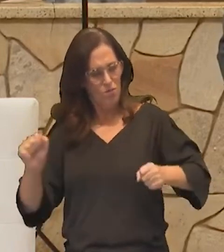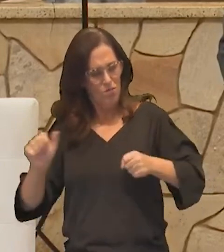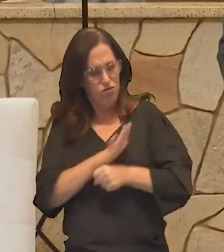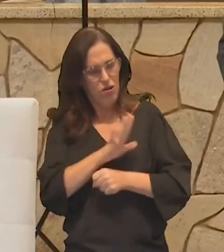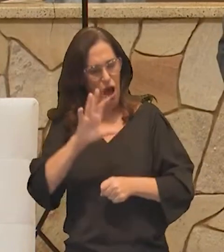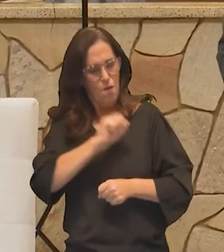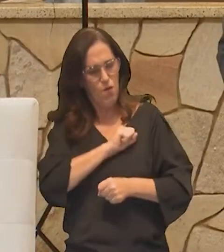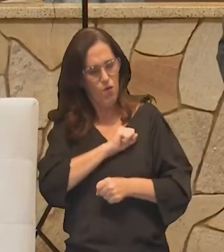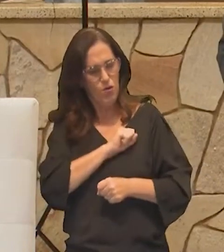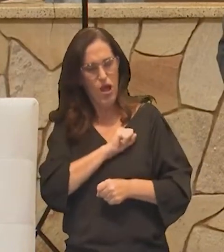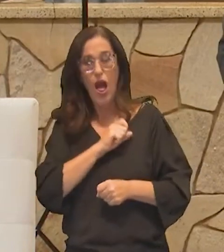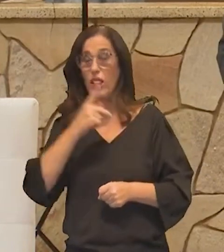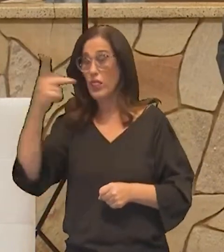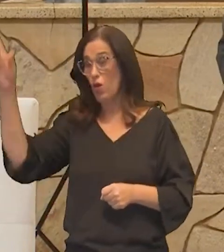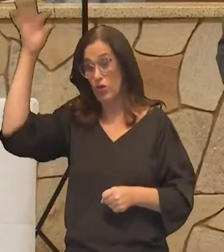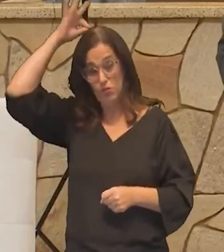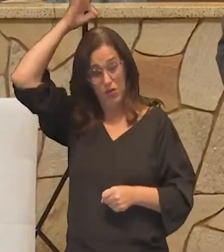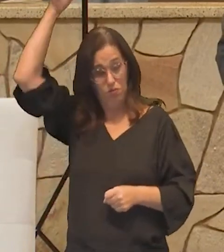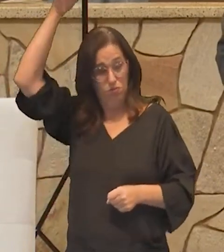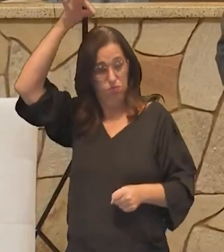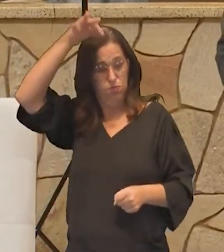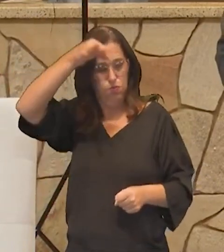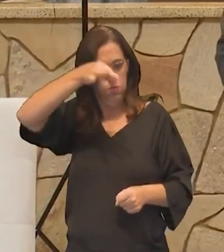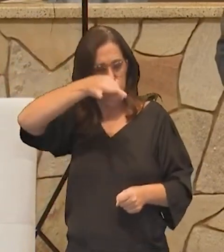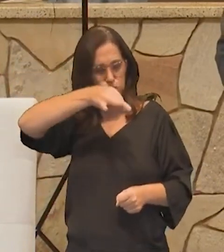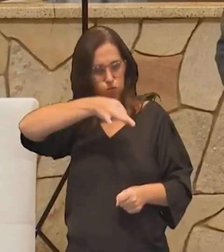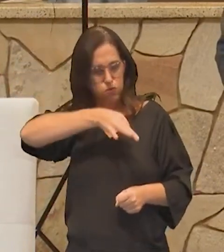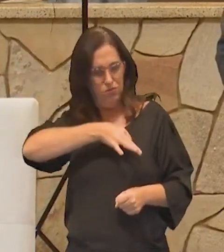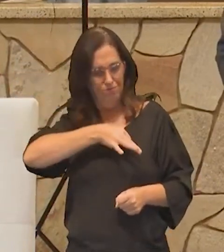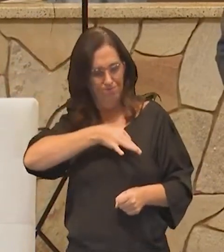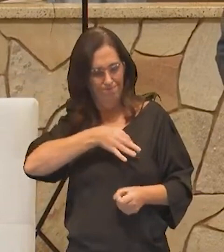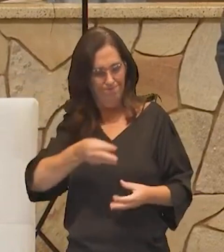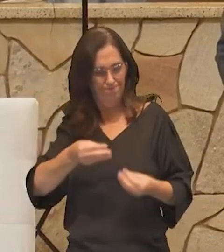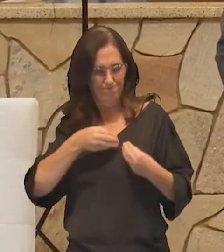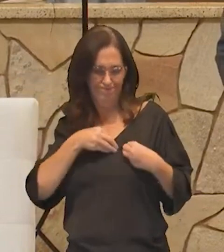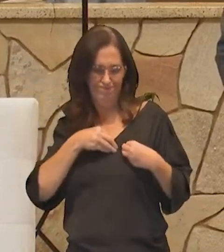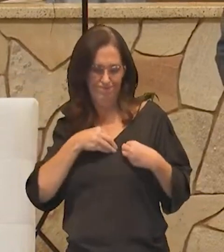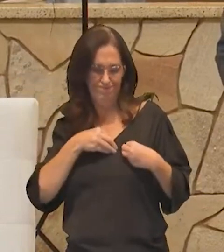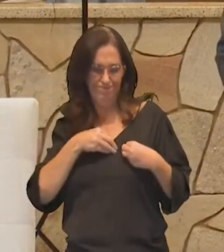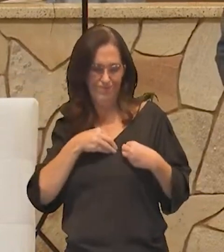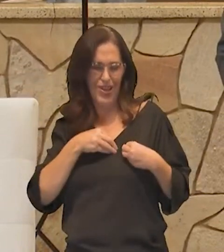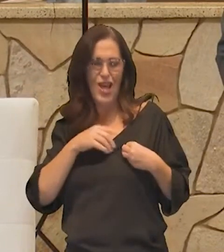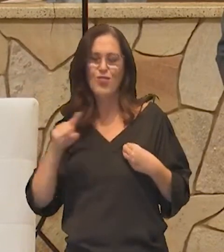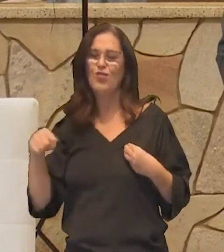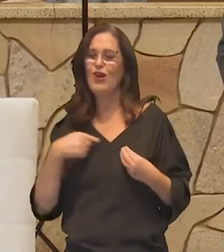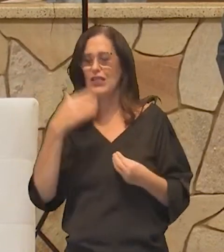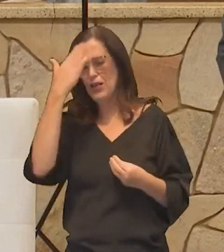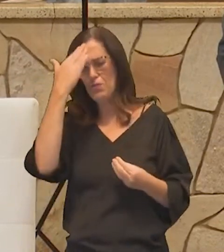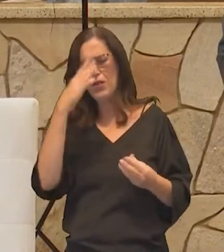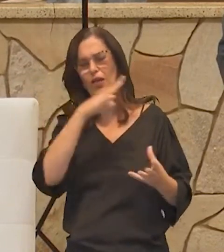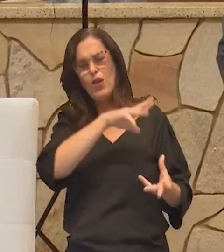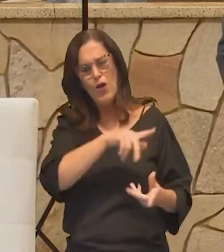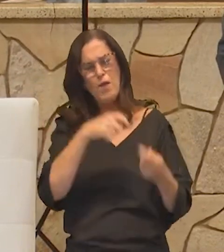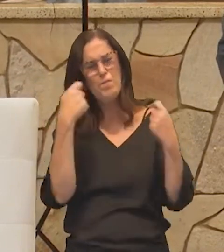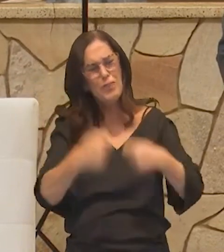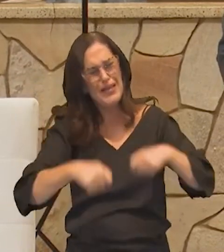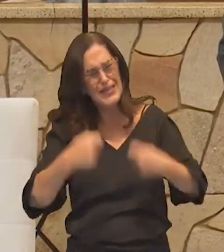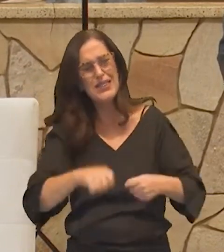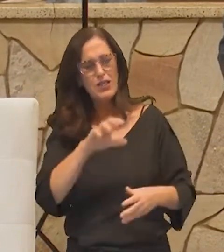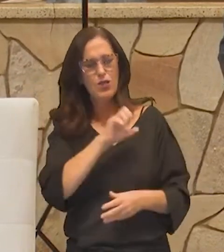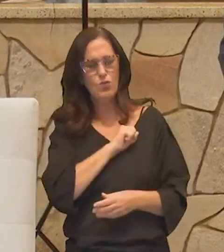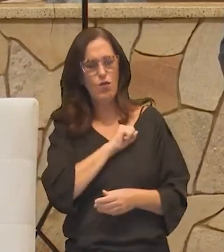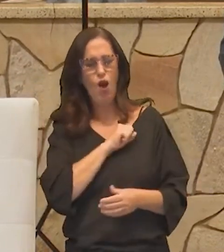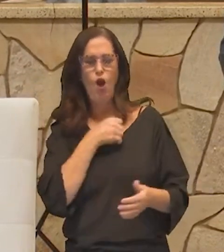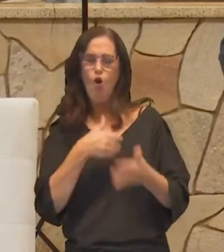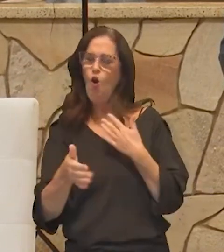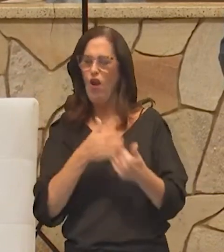amor que apenas o Teu Espírito Santo pode entregar para nós, Pai. Nós sabemos que esse mundo está carente de amor, Deus, não